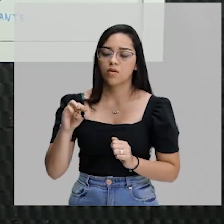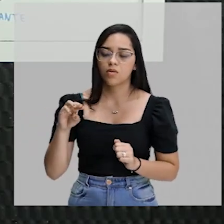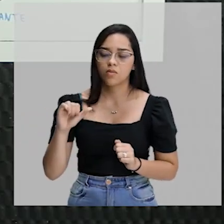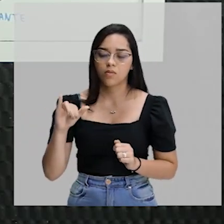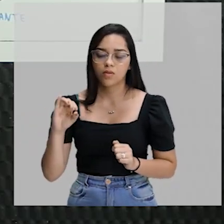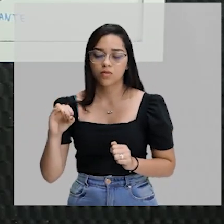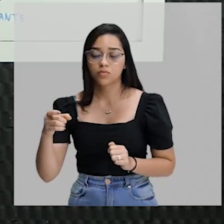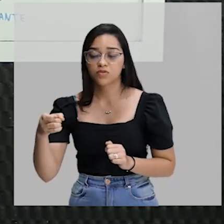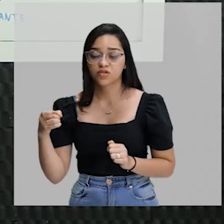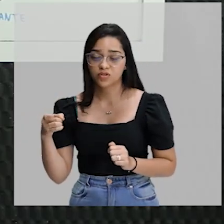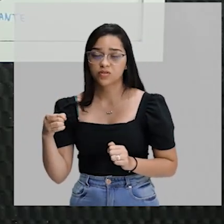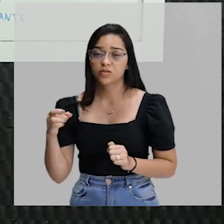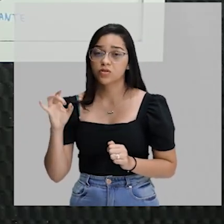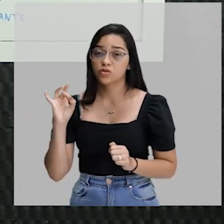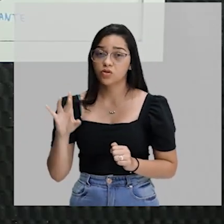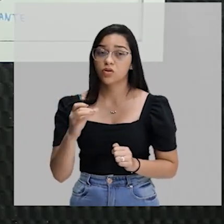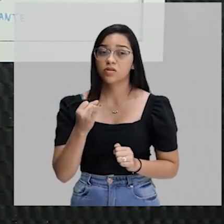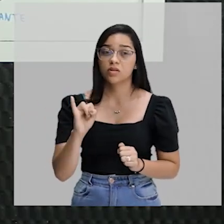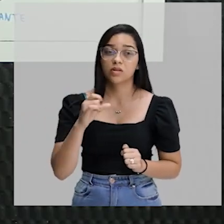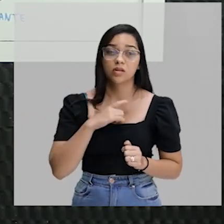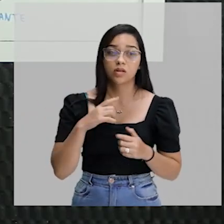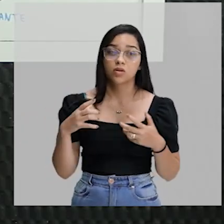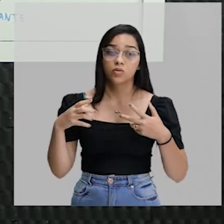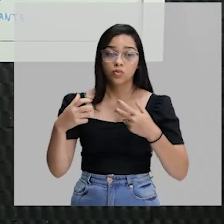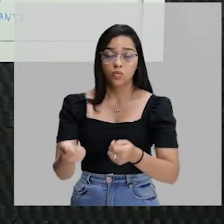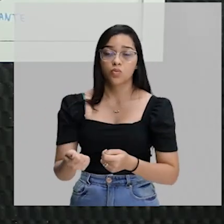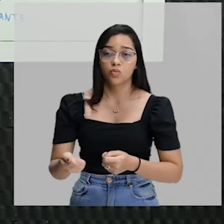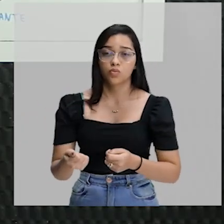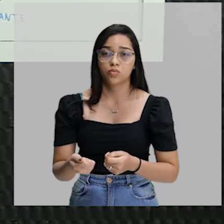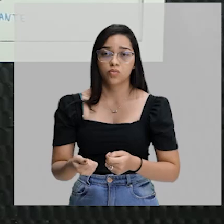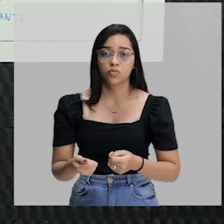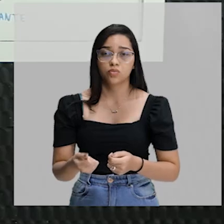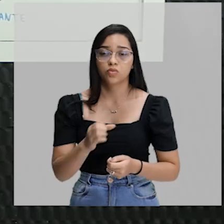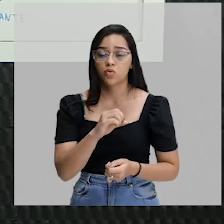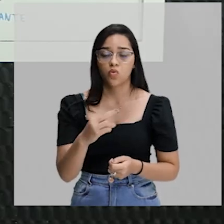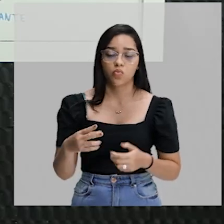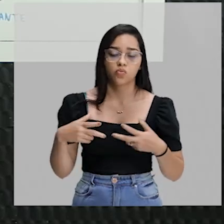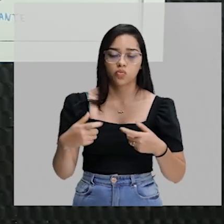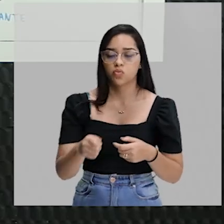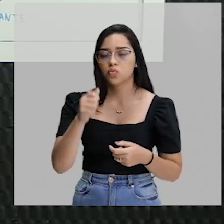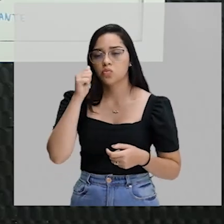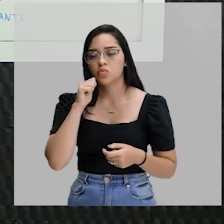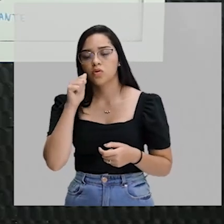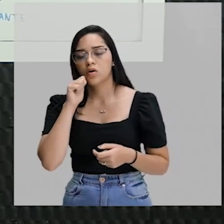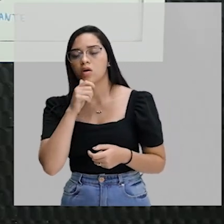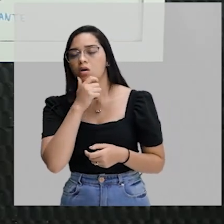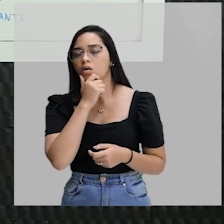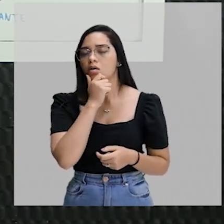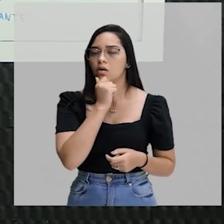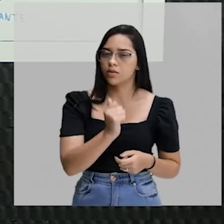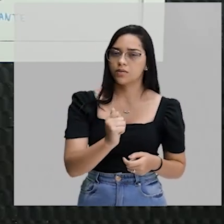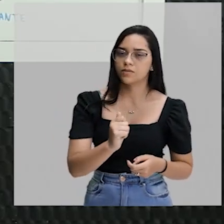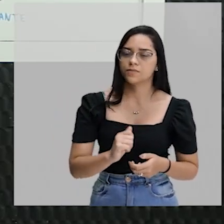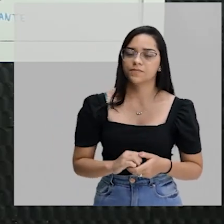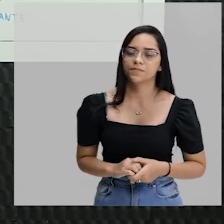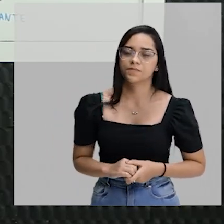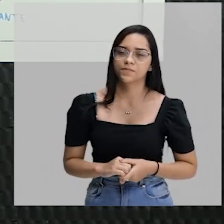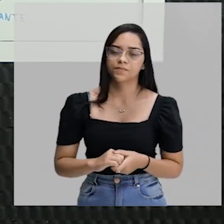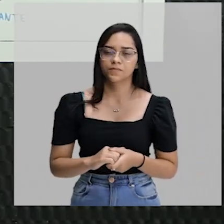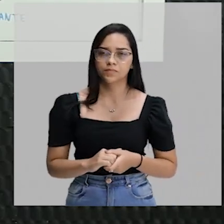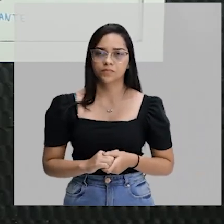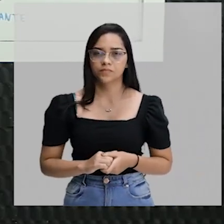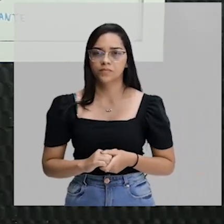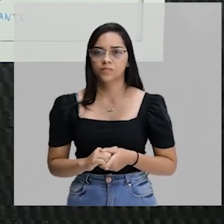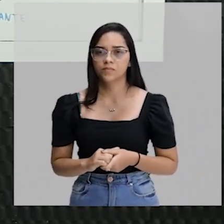X dominante, tá? É somente se tiver todos os filhos, tá? Ou todos os filhos homens da mulher que é afetada,